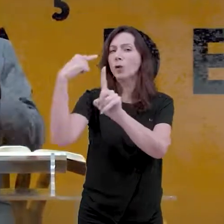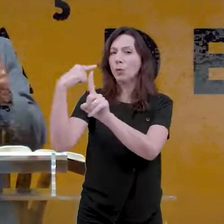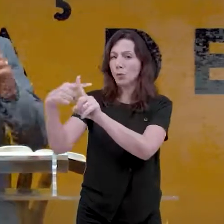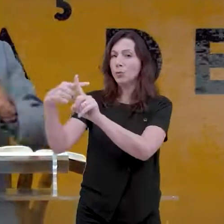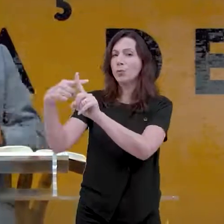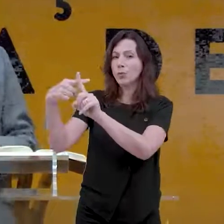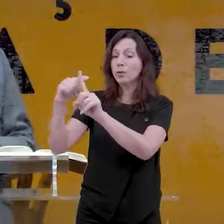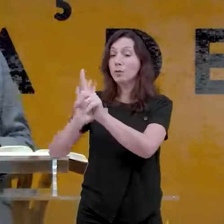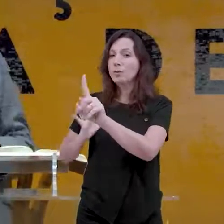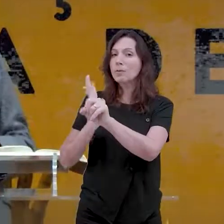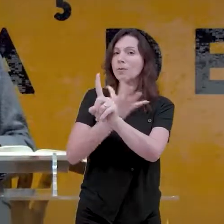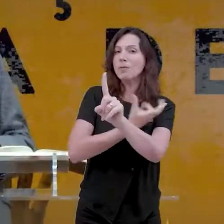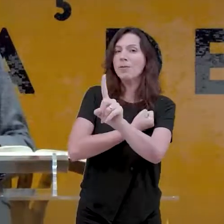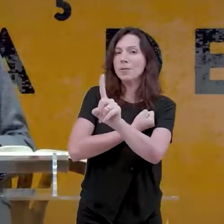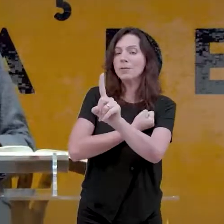Apontava para a redenção.